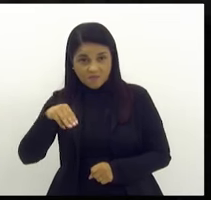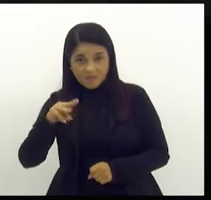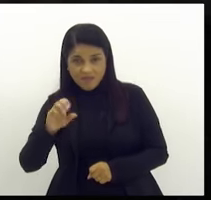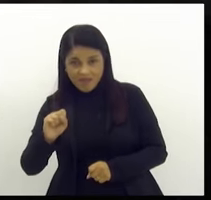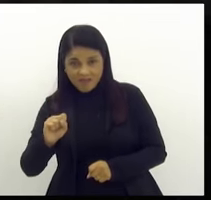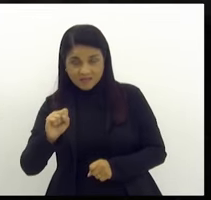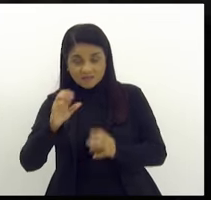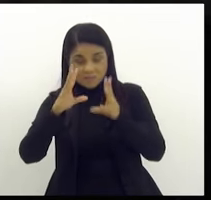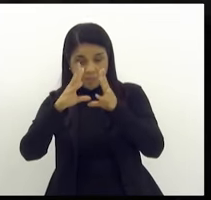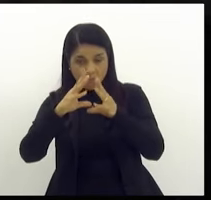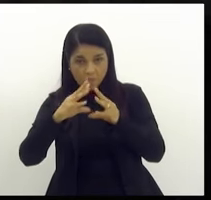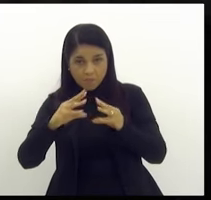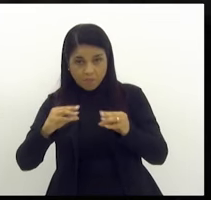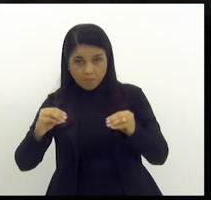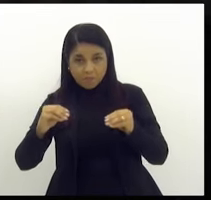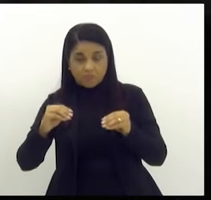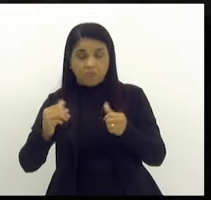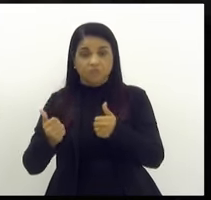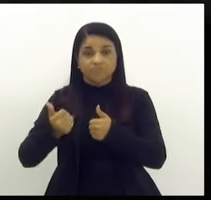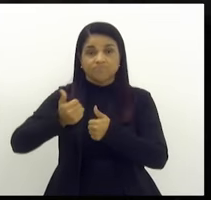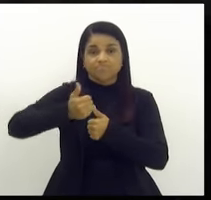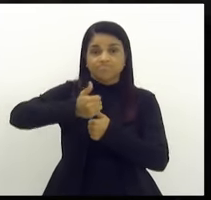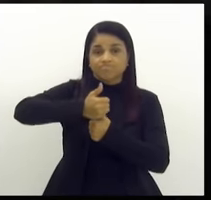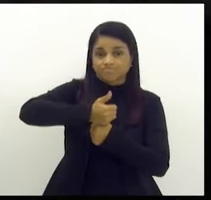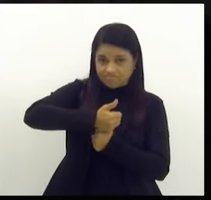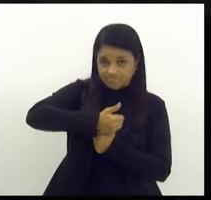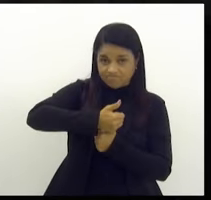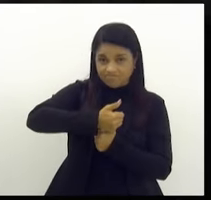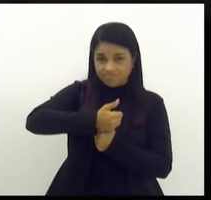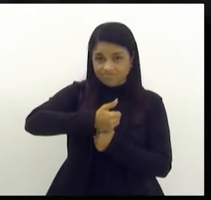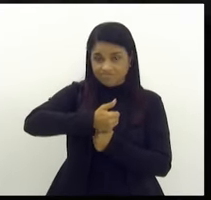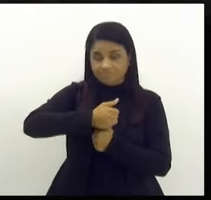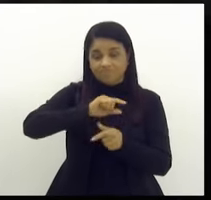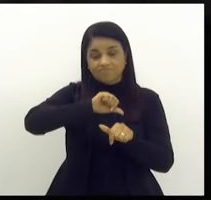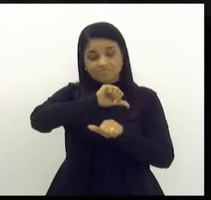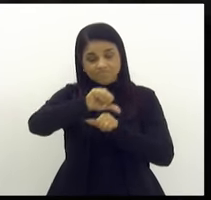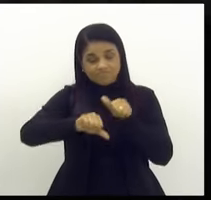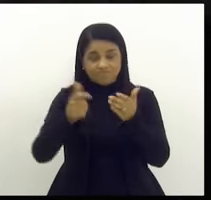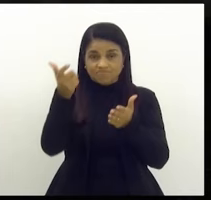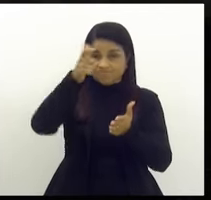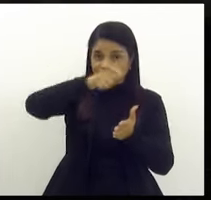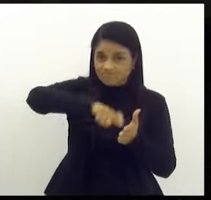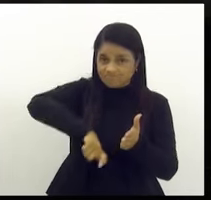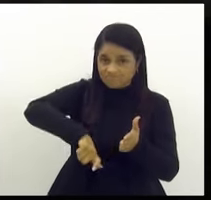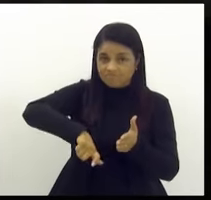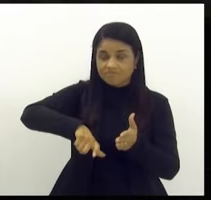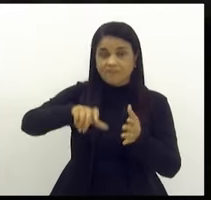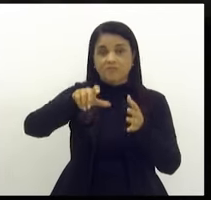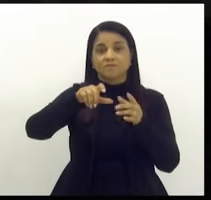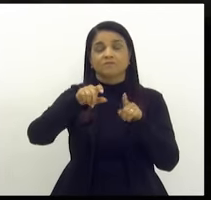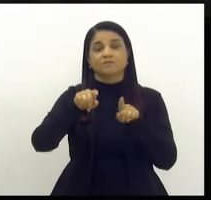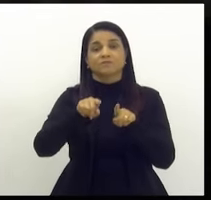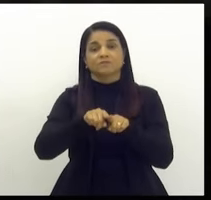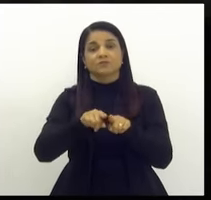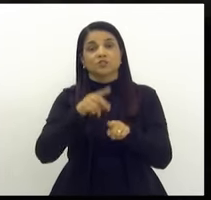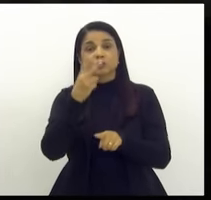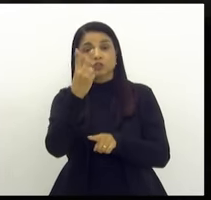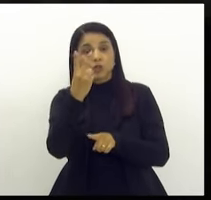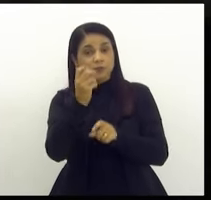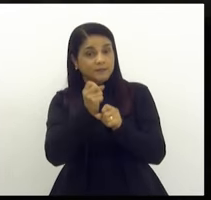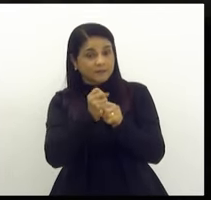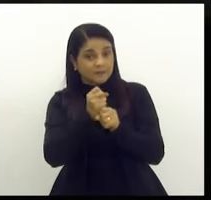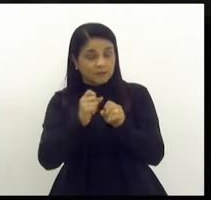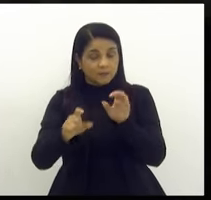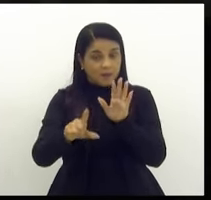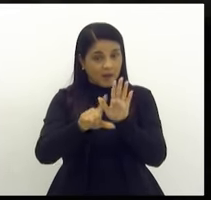extinguir porque aprova a reforma tributária e depois tem do anos pras